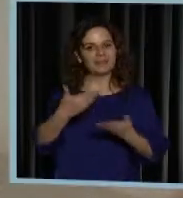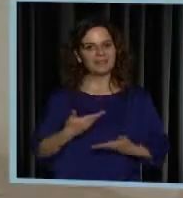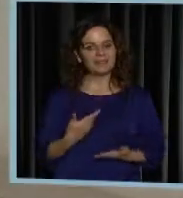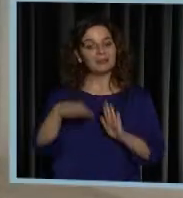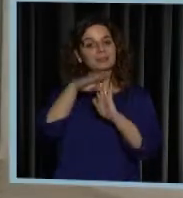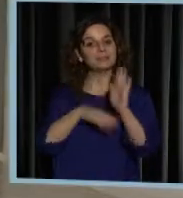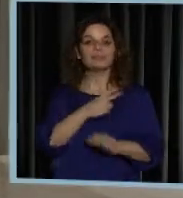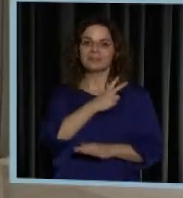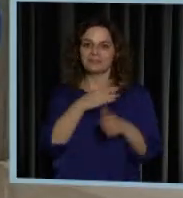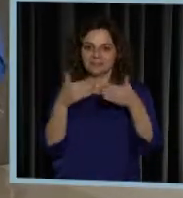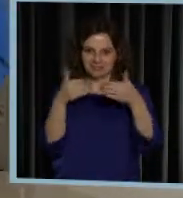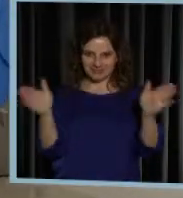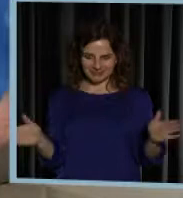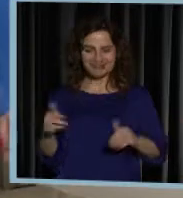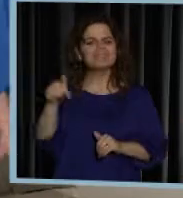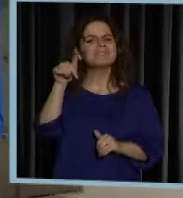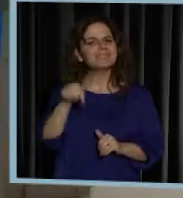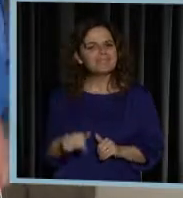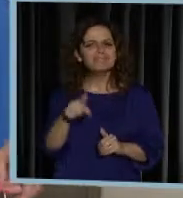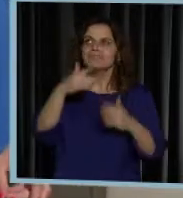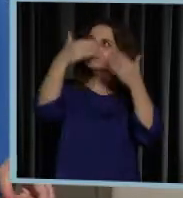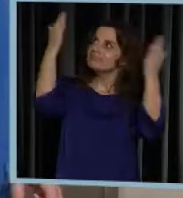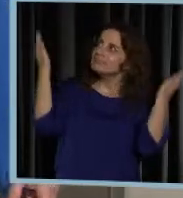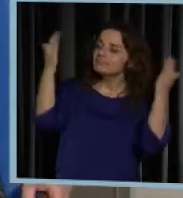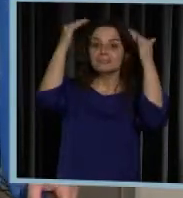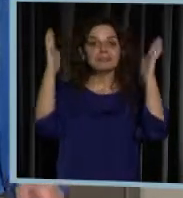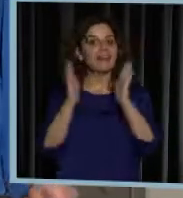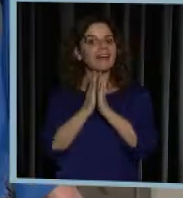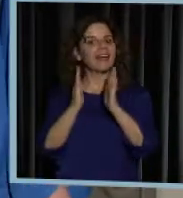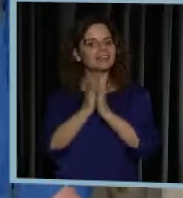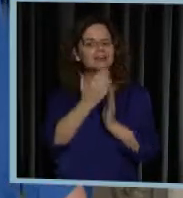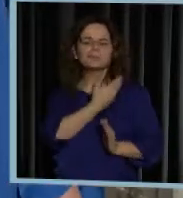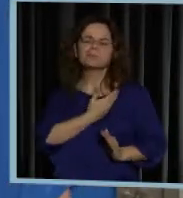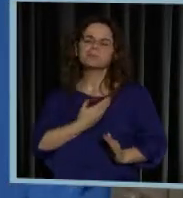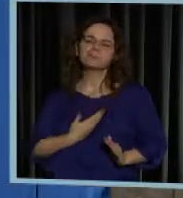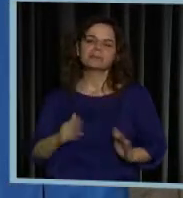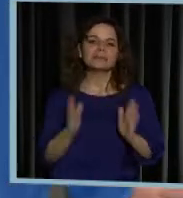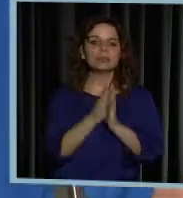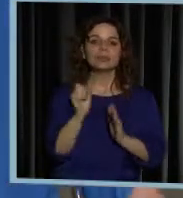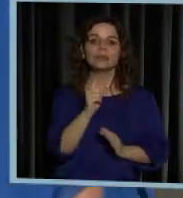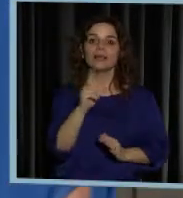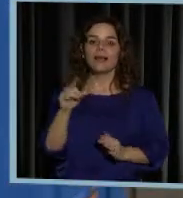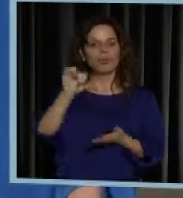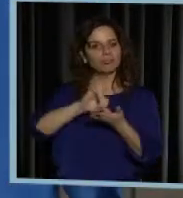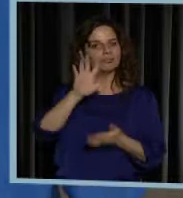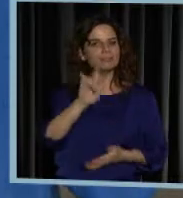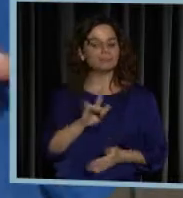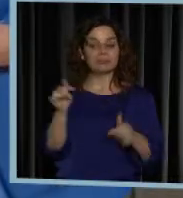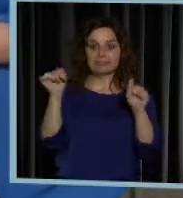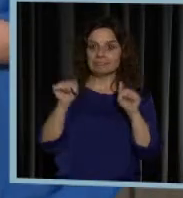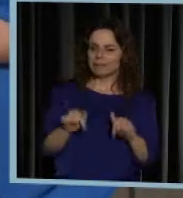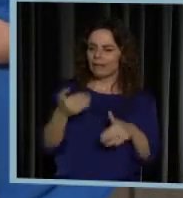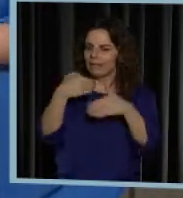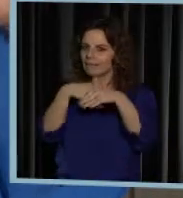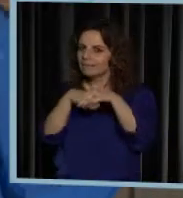Bem-vindos ao Magazine da Universidade Aberta. Hoje estamos numa igreja, na antiga igreja de São Julião, no centro de Lisboa. Aqui